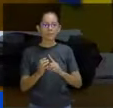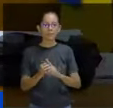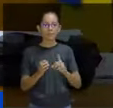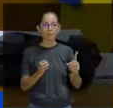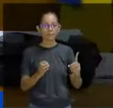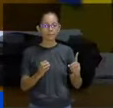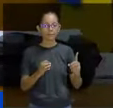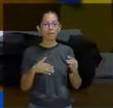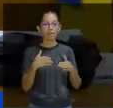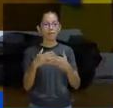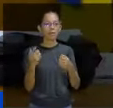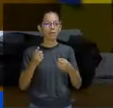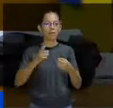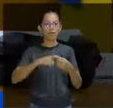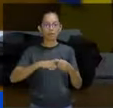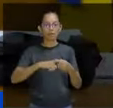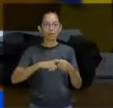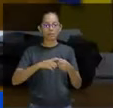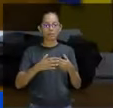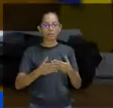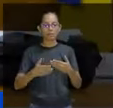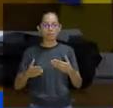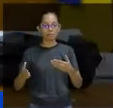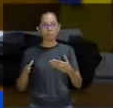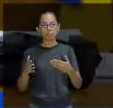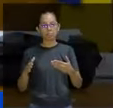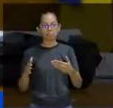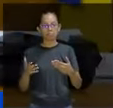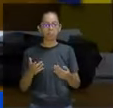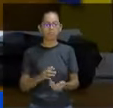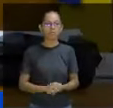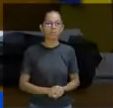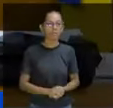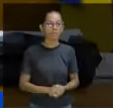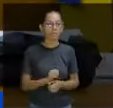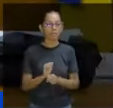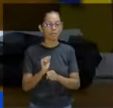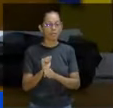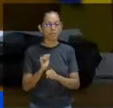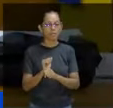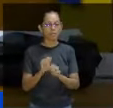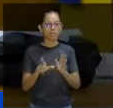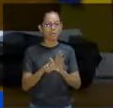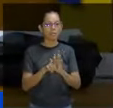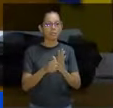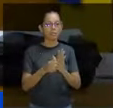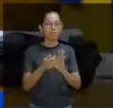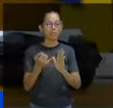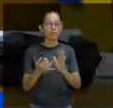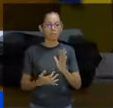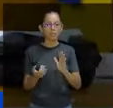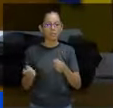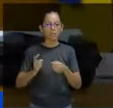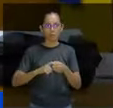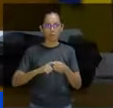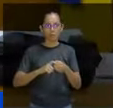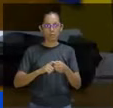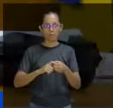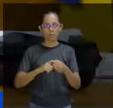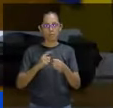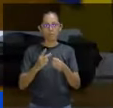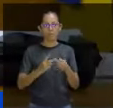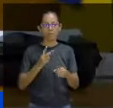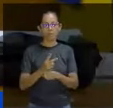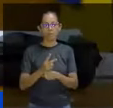após a proclamação do resultado. Então, esse período do meu biênio, pela lei, eu volto para cumprir o meu mandato.